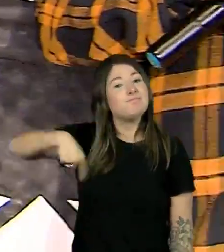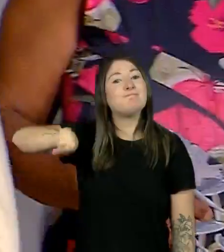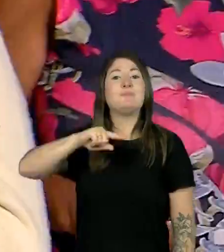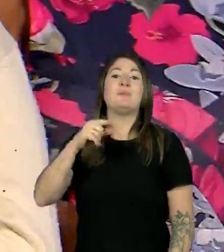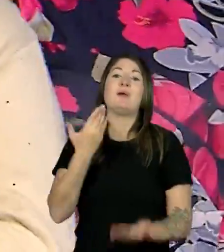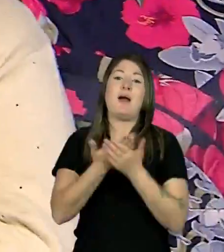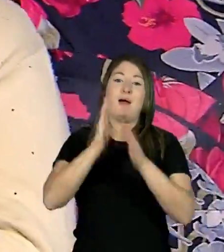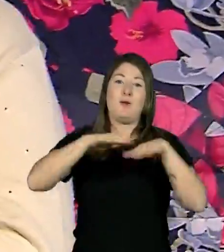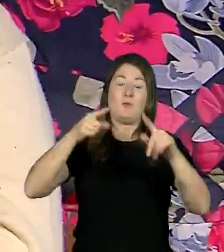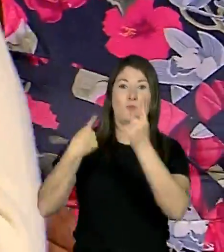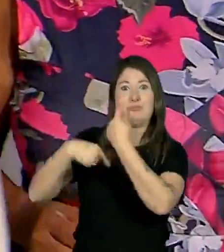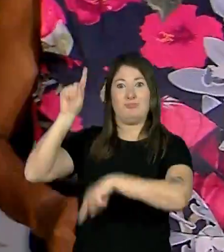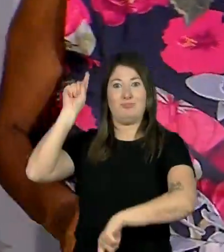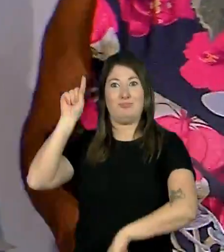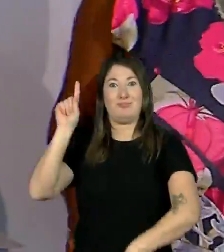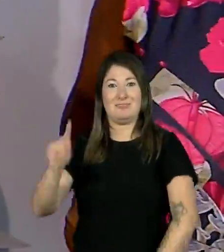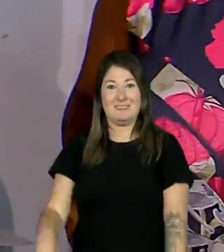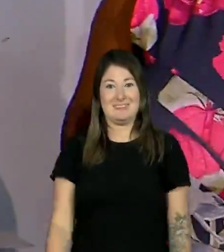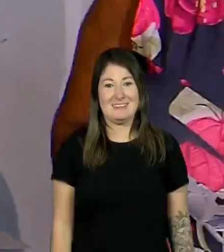estudantes.